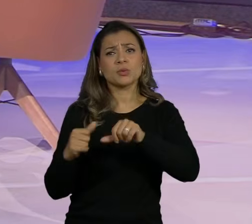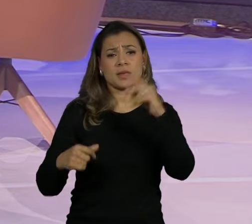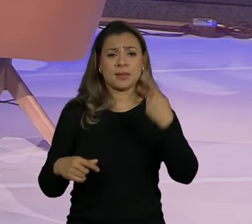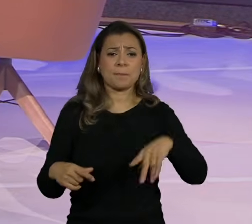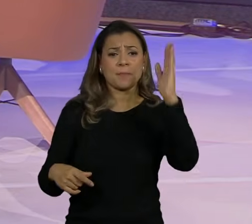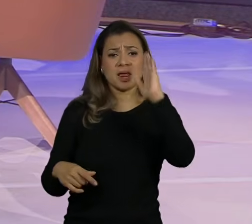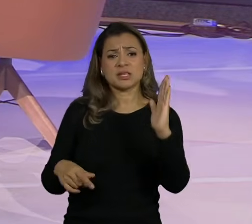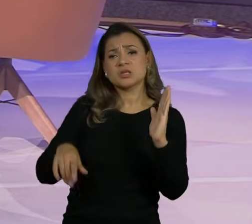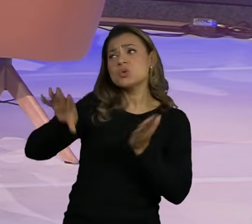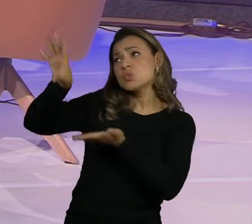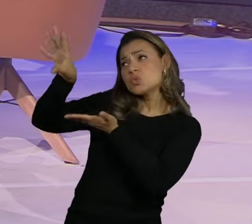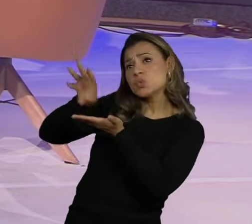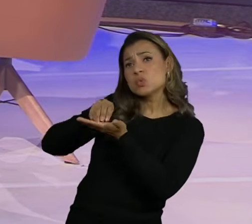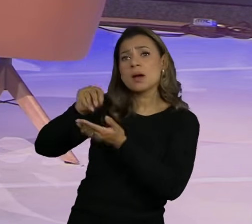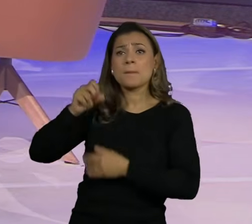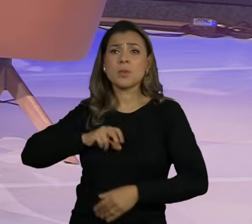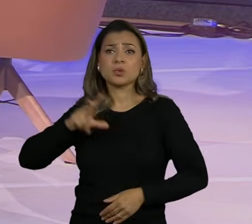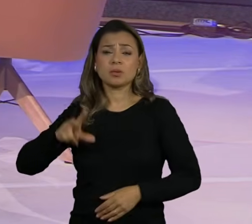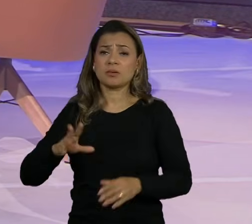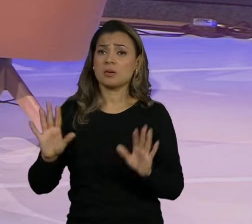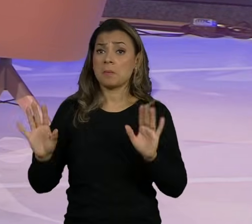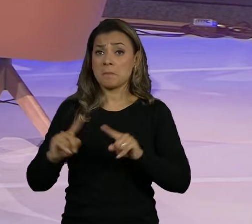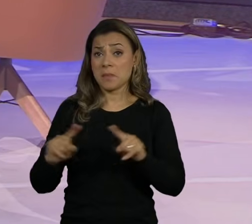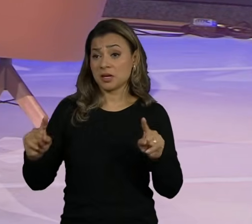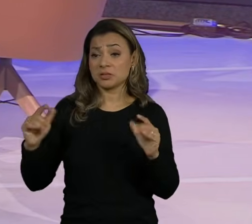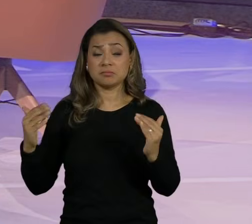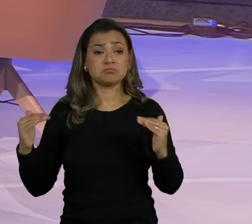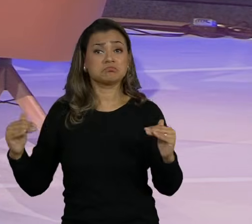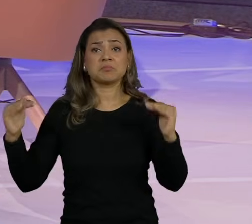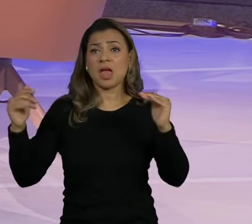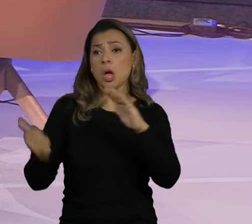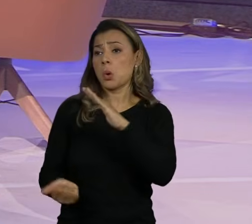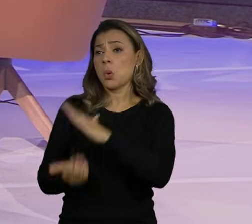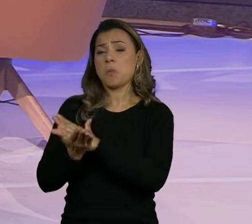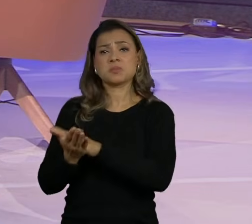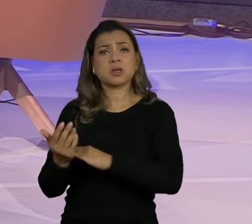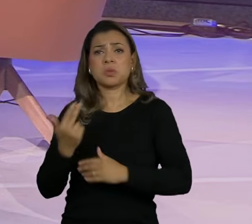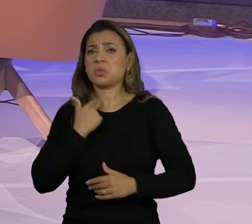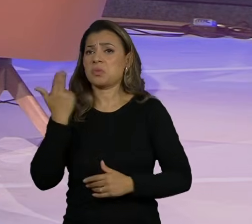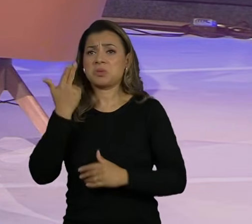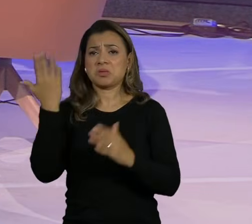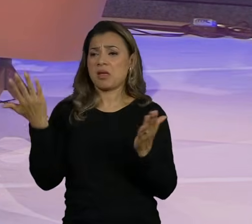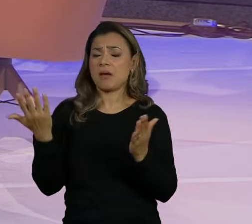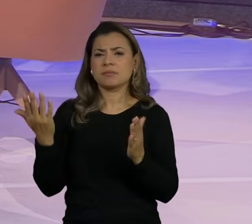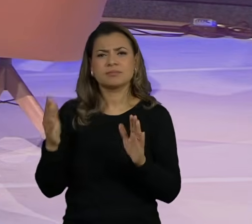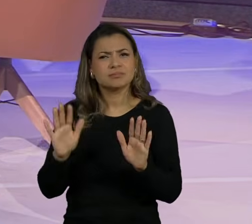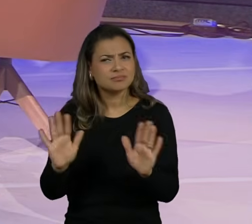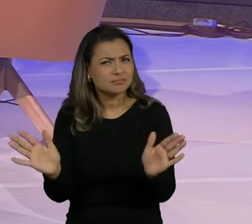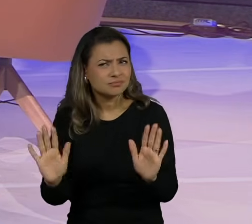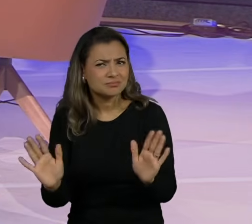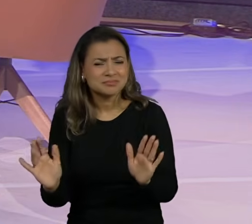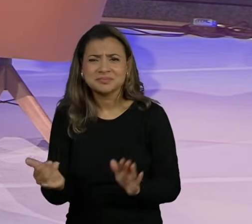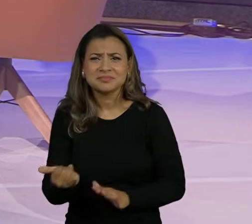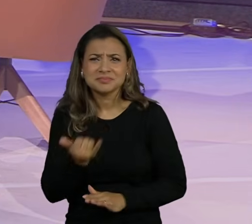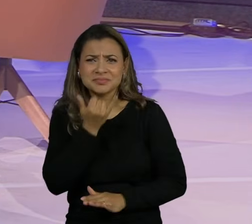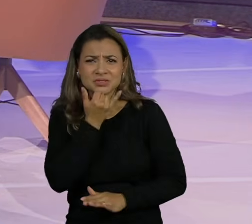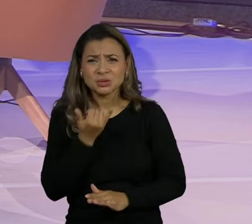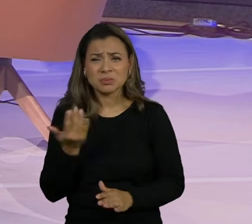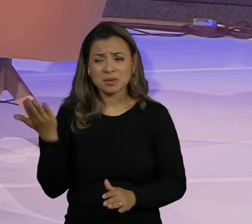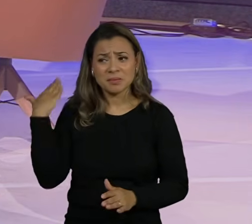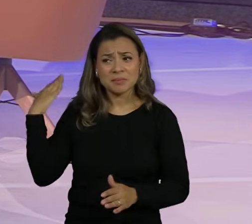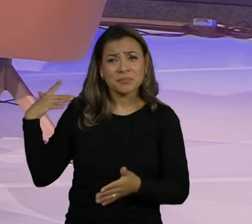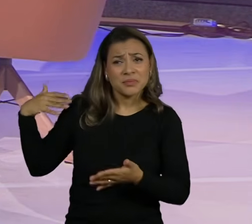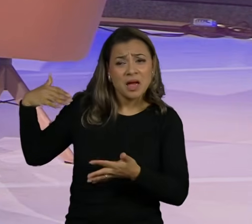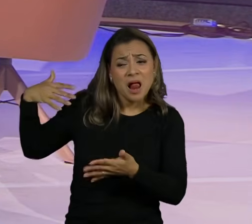etc., que é uma loucura, porque você não pode ter corrupção na Idade Média, né? Quer dizer, a noção de bem público ela vai